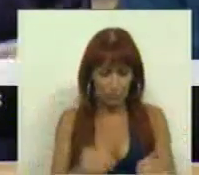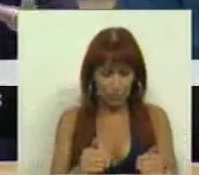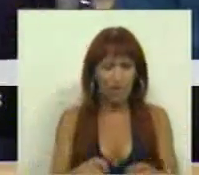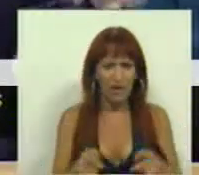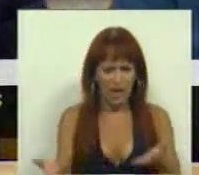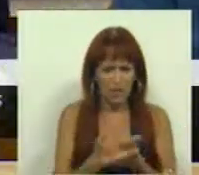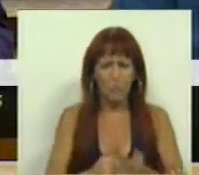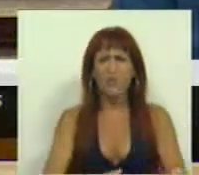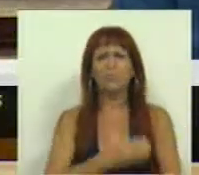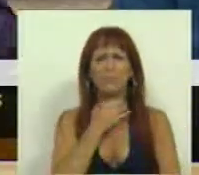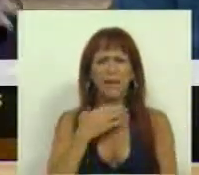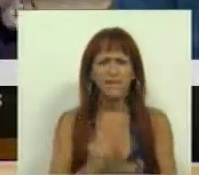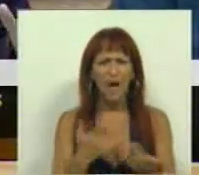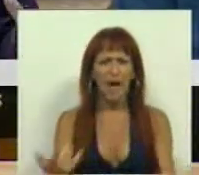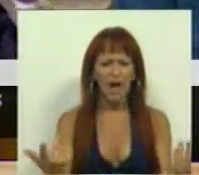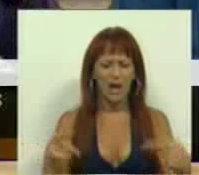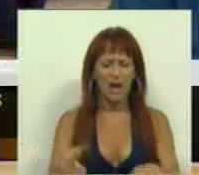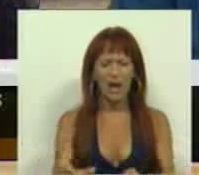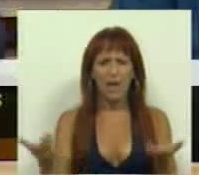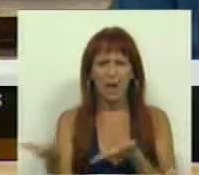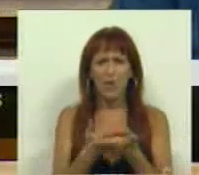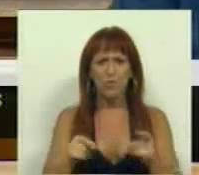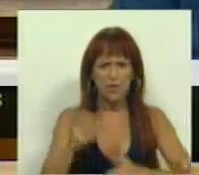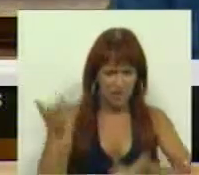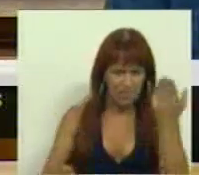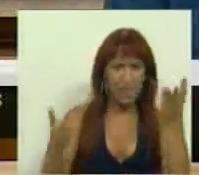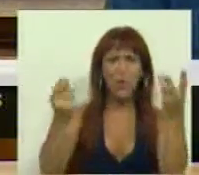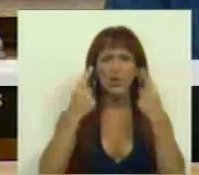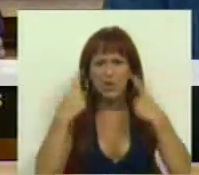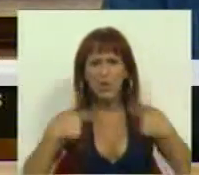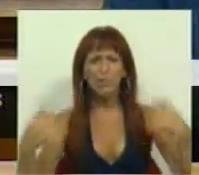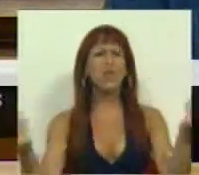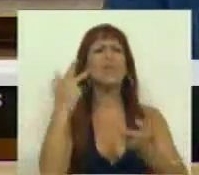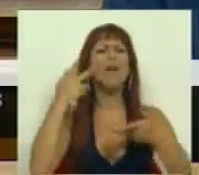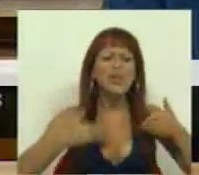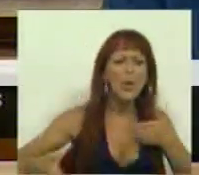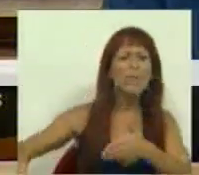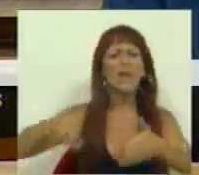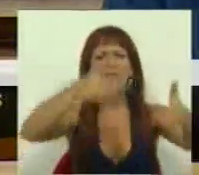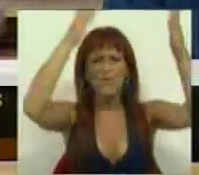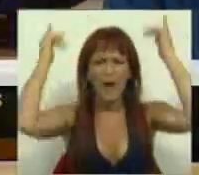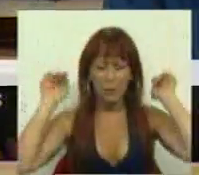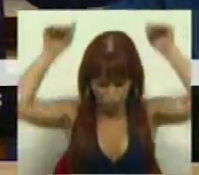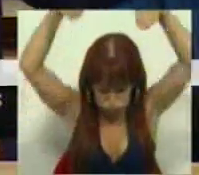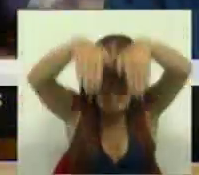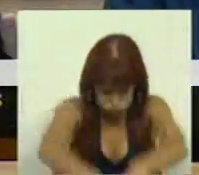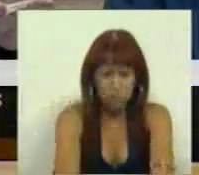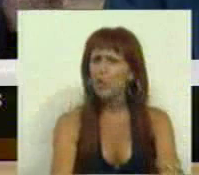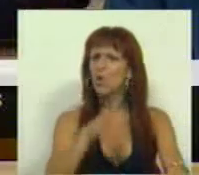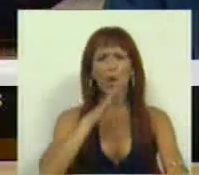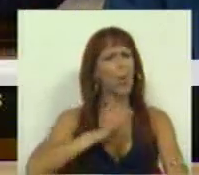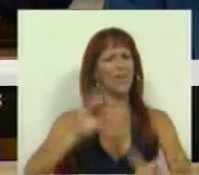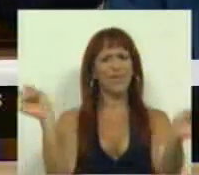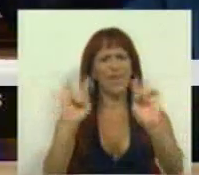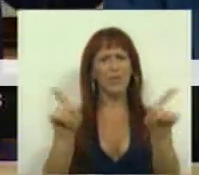economia que era asfixiando asfixiando a economia que equilibrar as contas públicas Vejam o caminho porque vai é o caminho do Abismo não nos venham